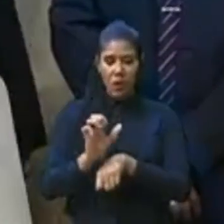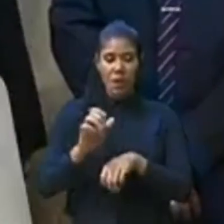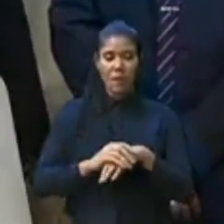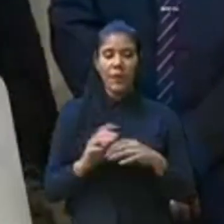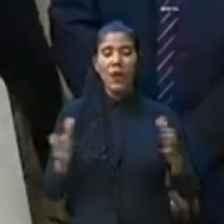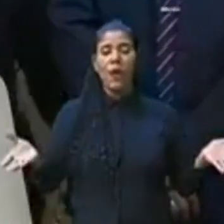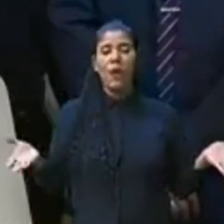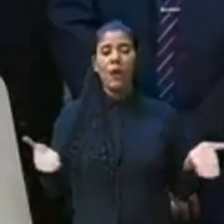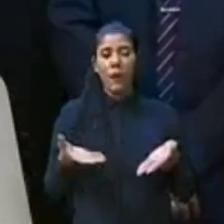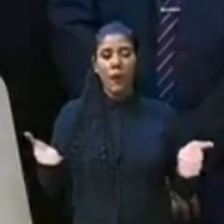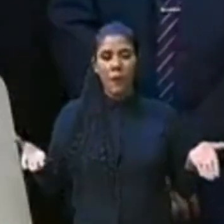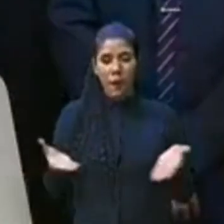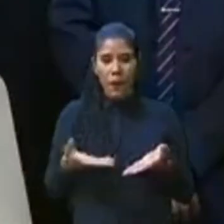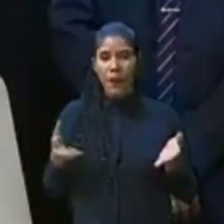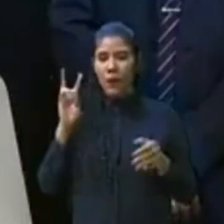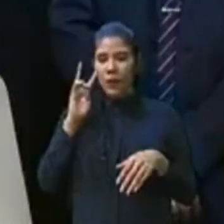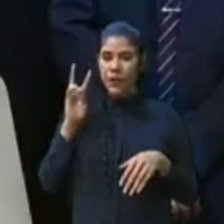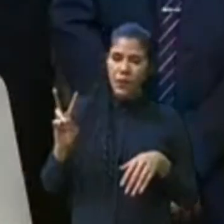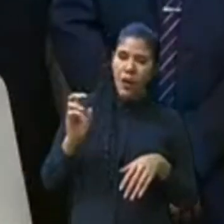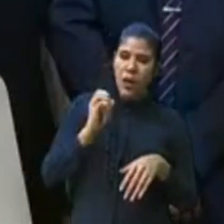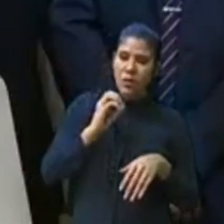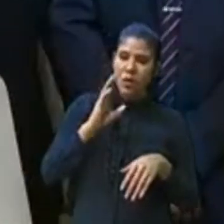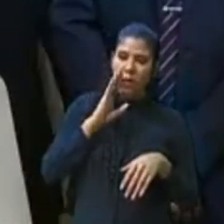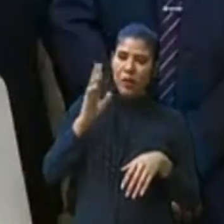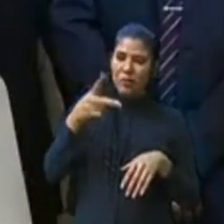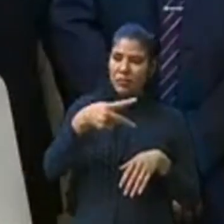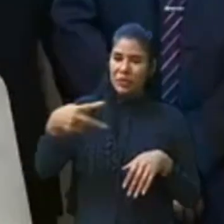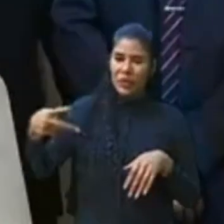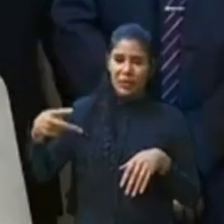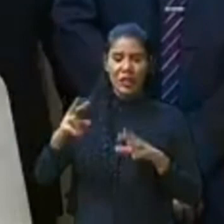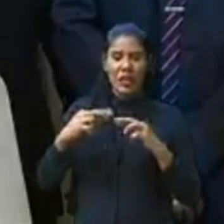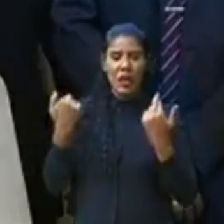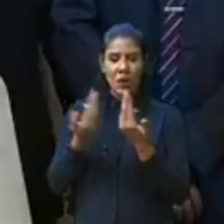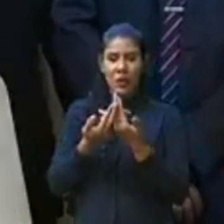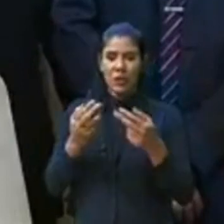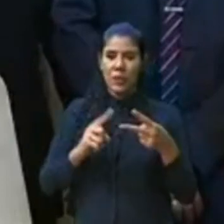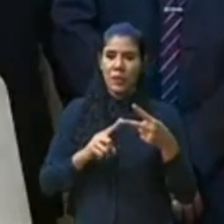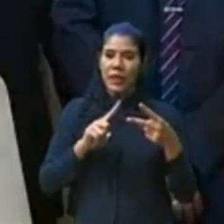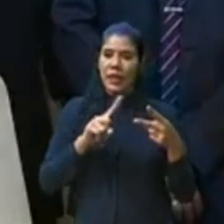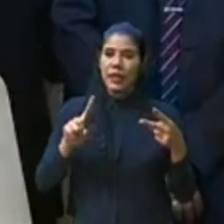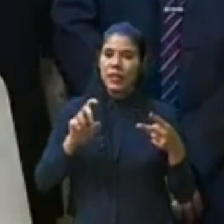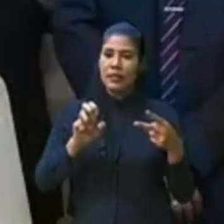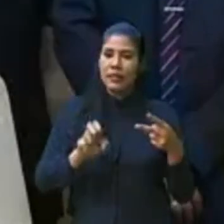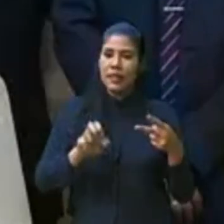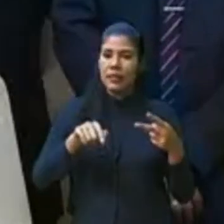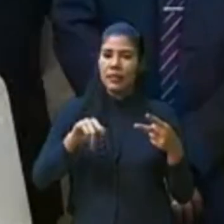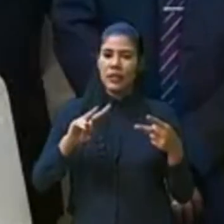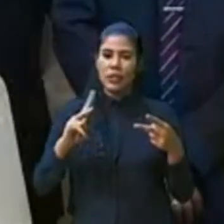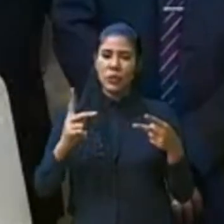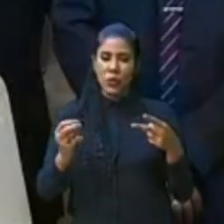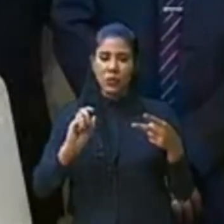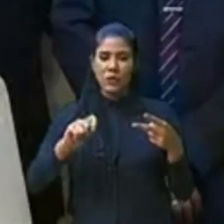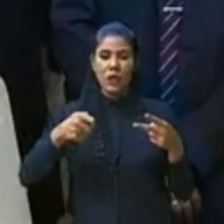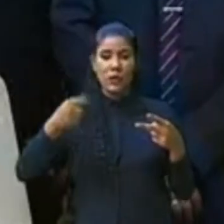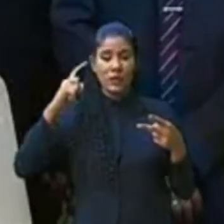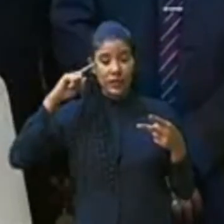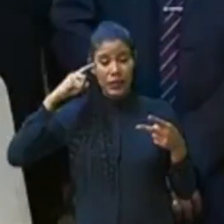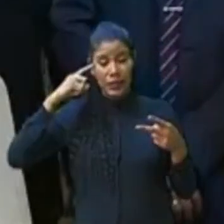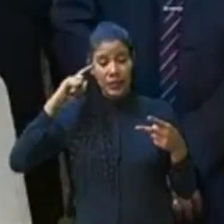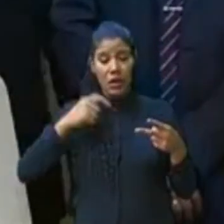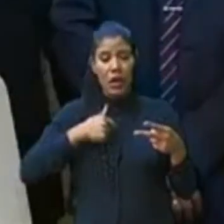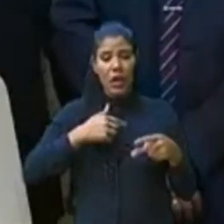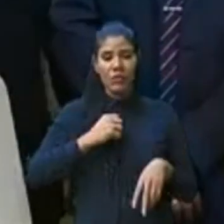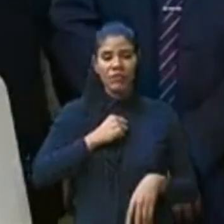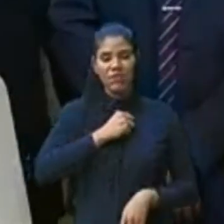Hoje, vendo o Osmar presidindo essa sessão, vendo o Zezinho sentado ao seu lado, eu sinto a saudade